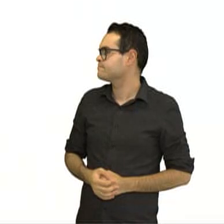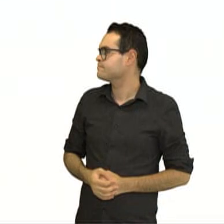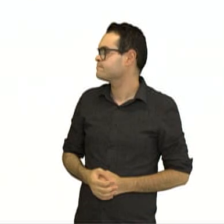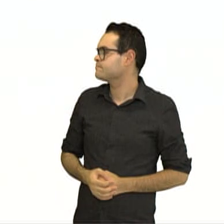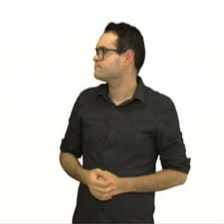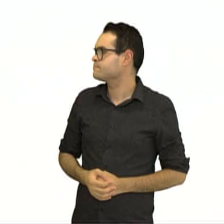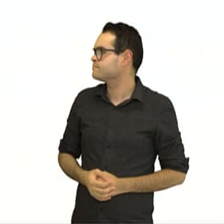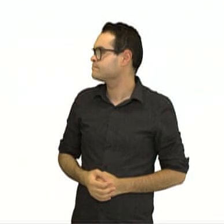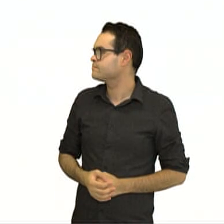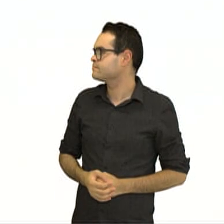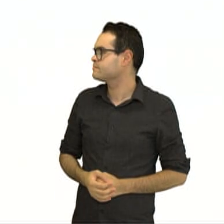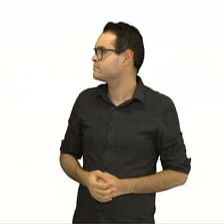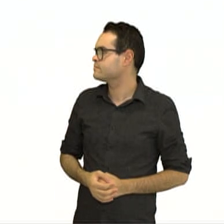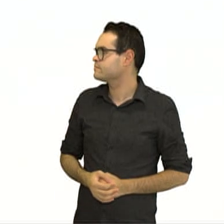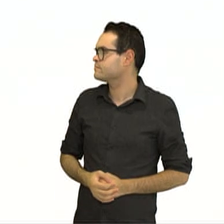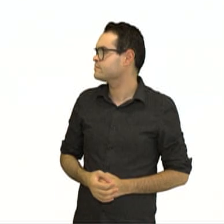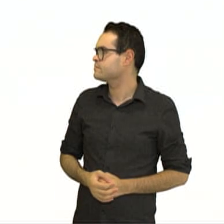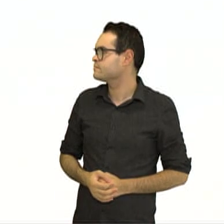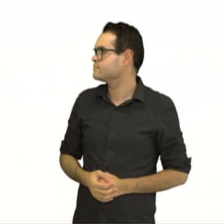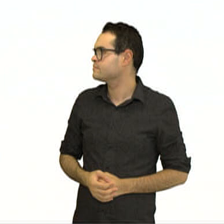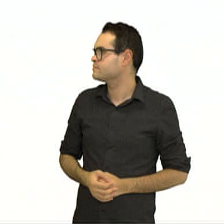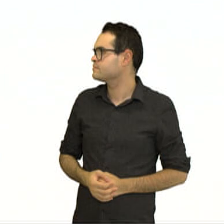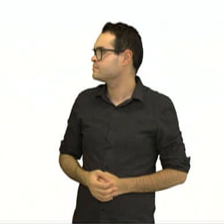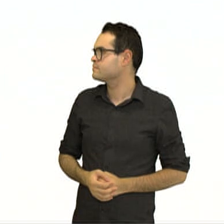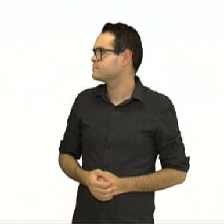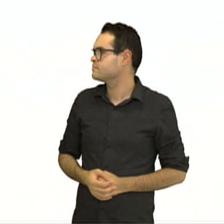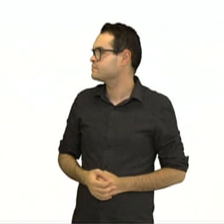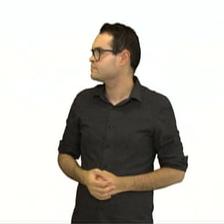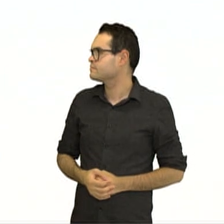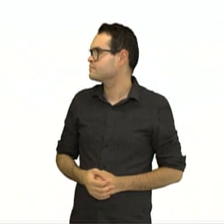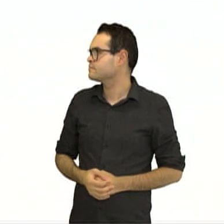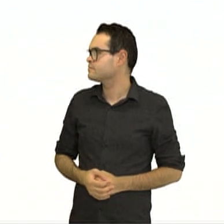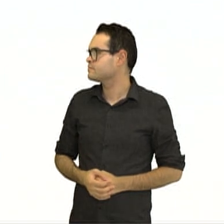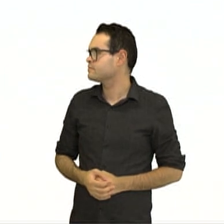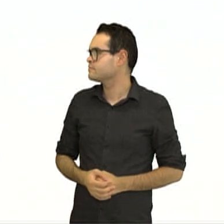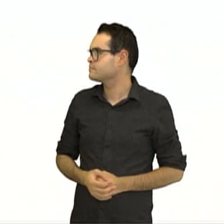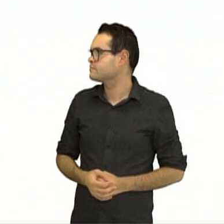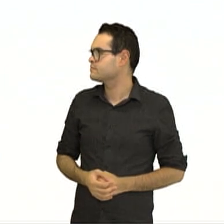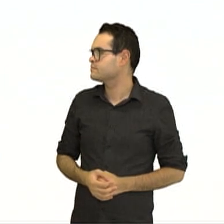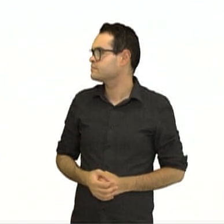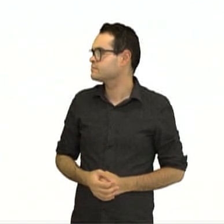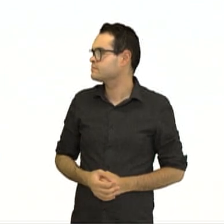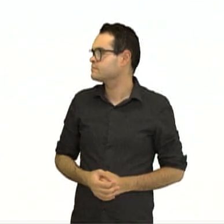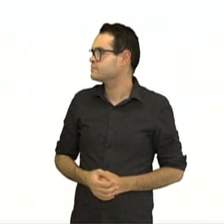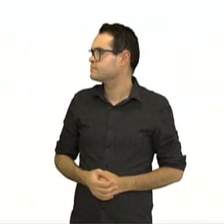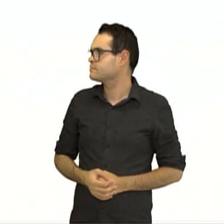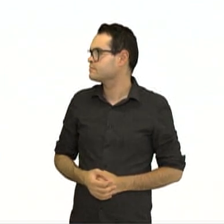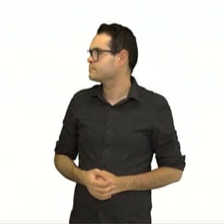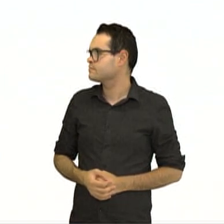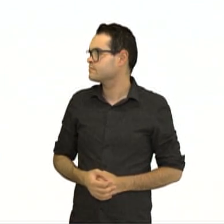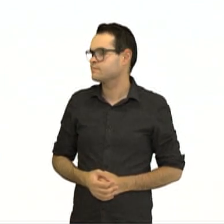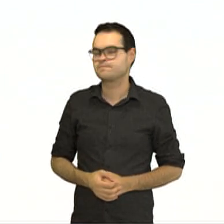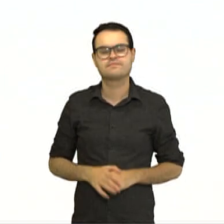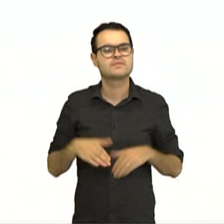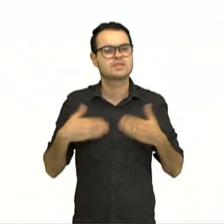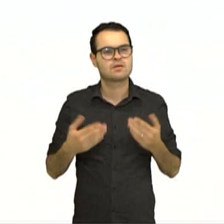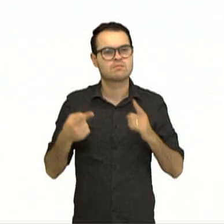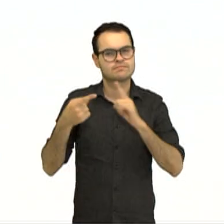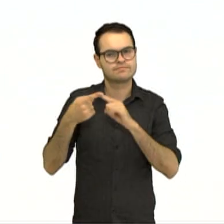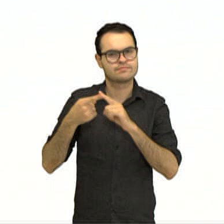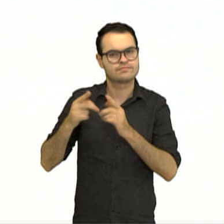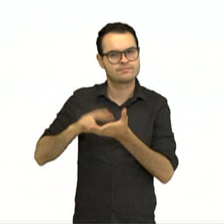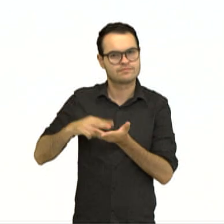does it have all the words the interviewee says? Is it similar to the one you have in your hands? Então, quando você lê